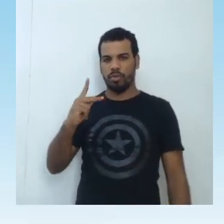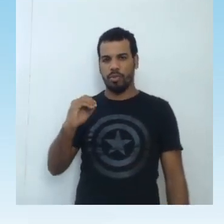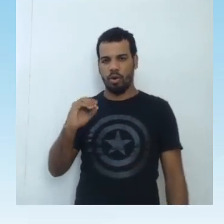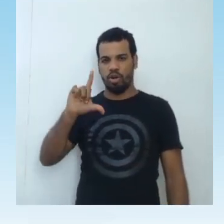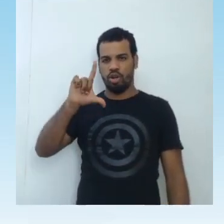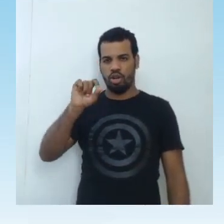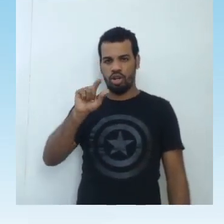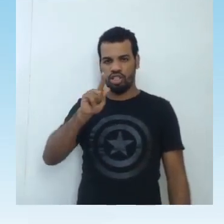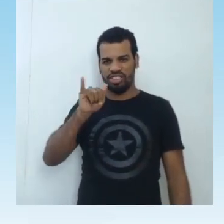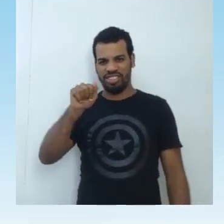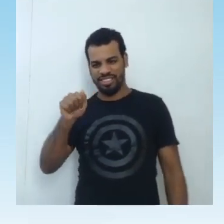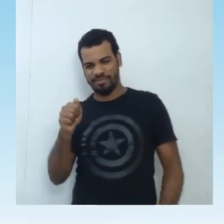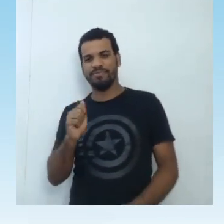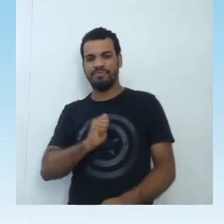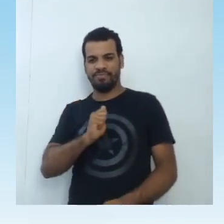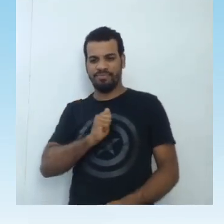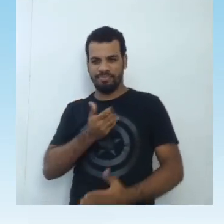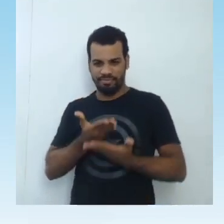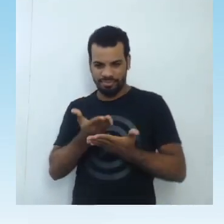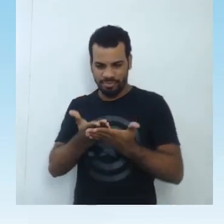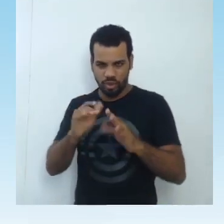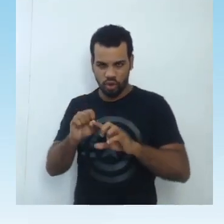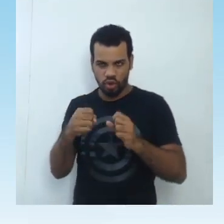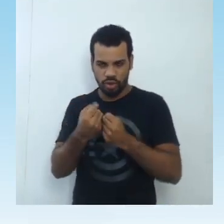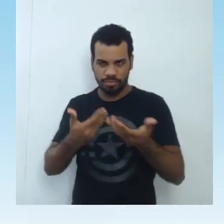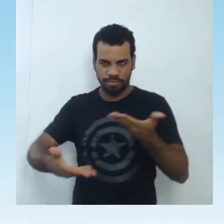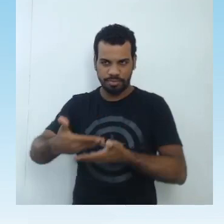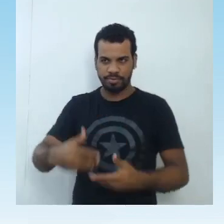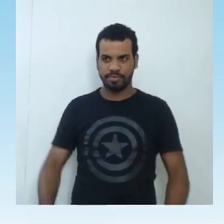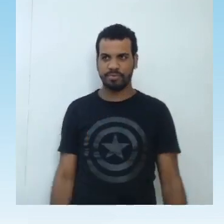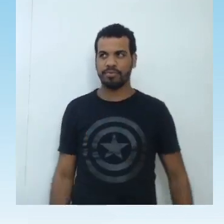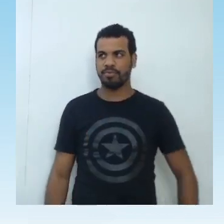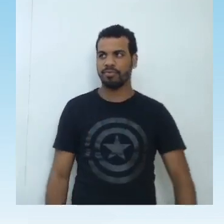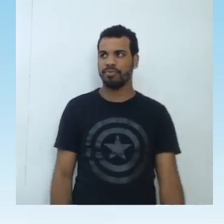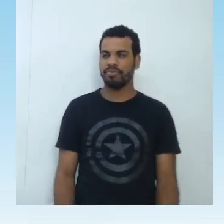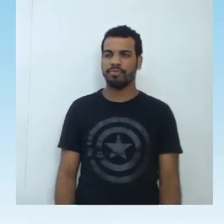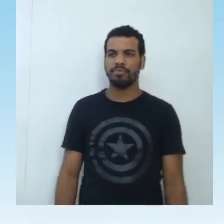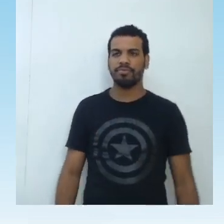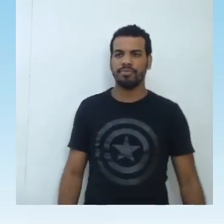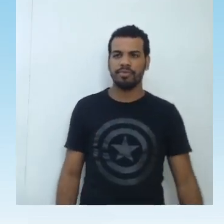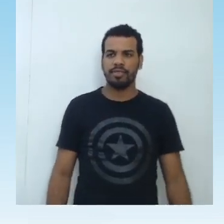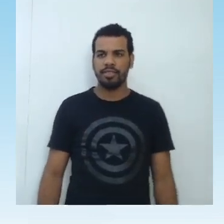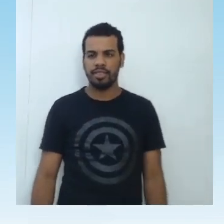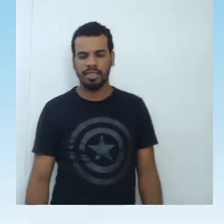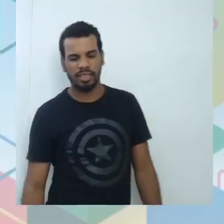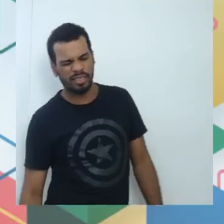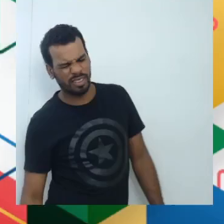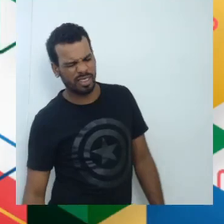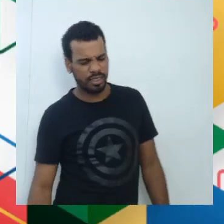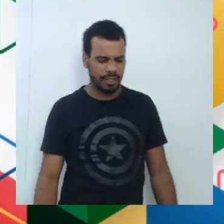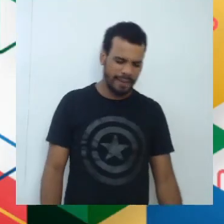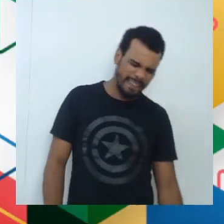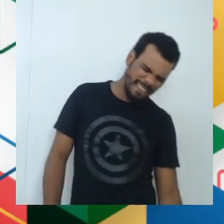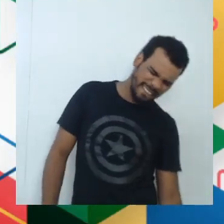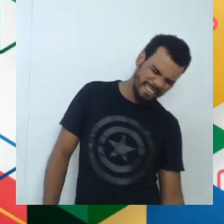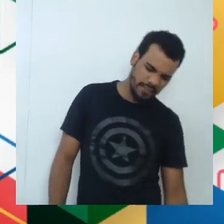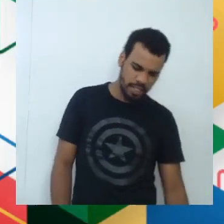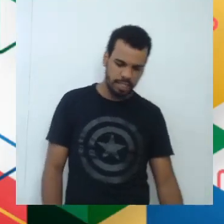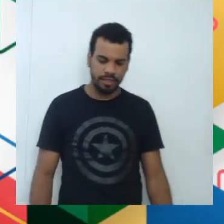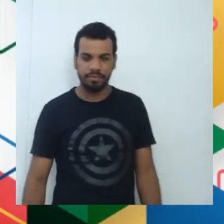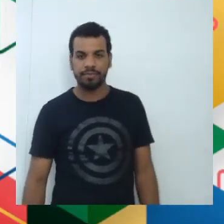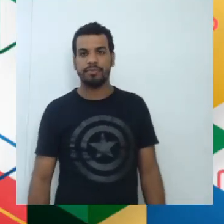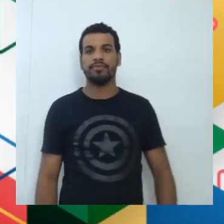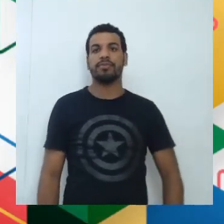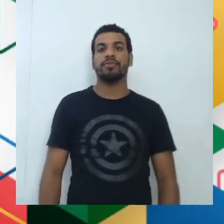as questões da UPE. Vamos para a próxima questão? Se não der tempo, a gente volta daqui a pouquinho, tá certo? Então vamos lá. Leia o texto a